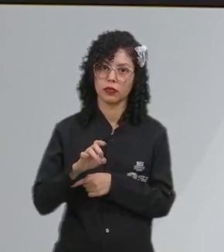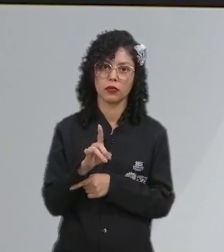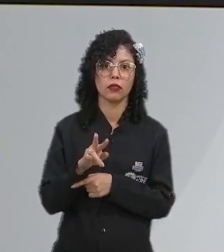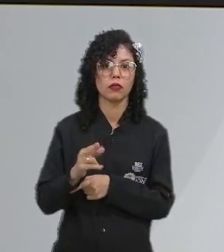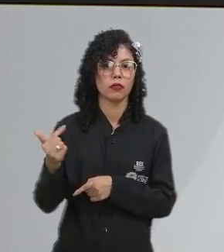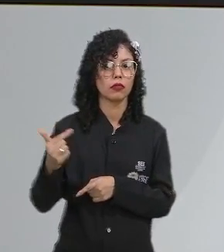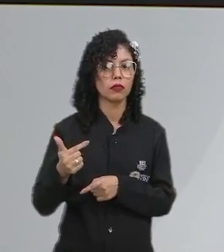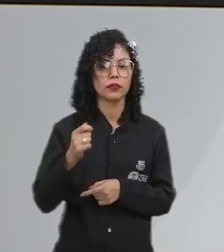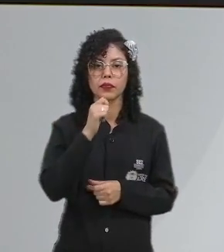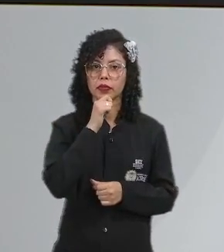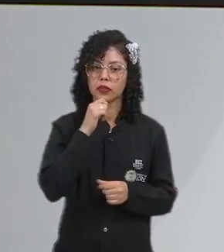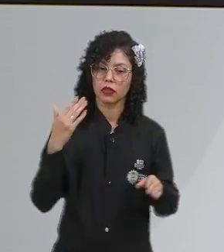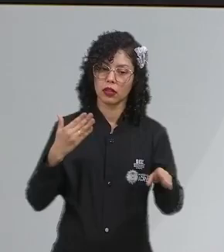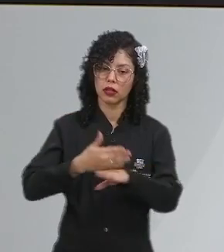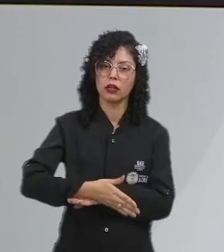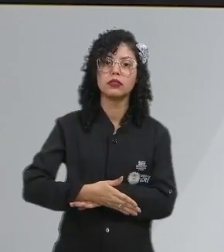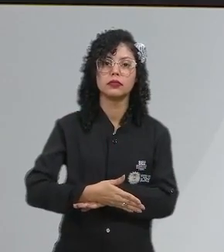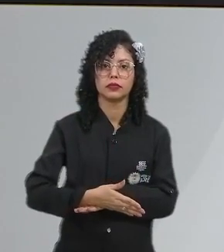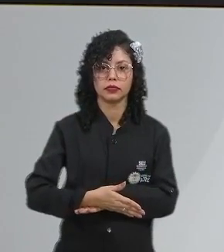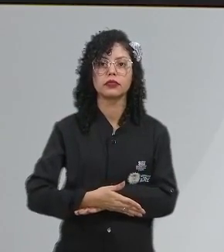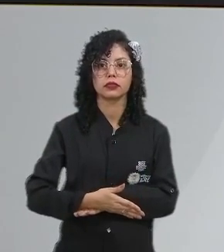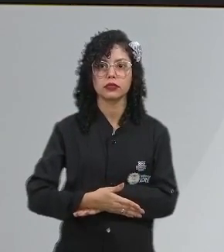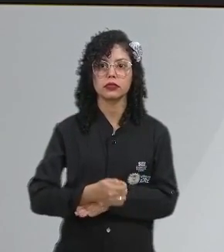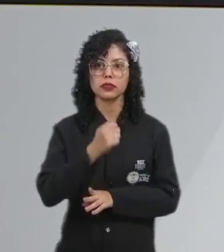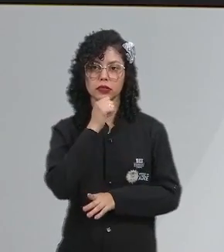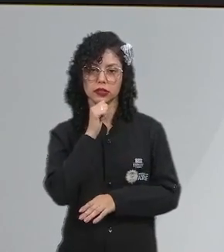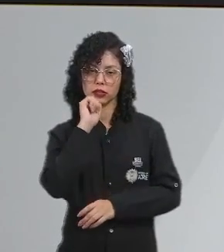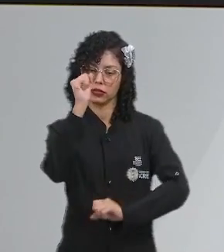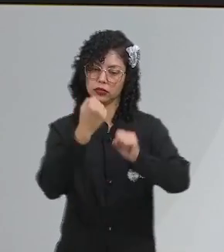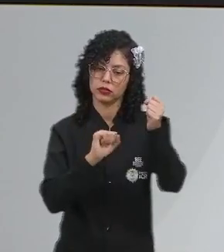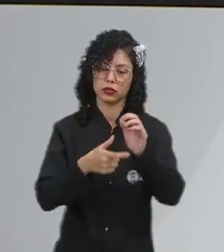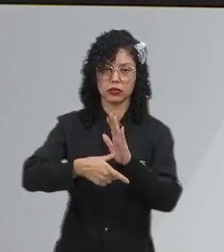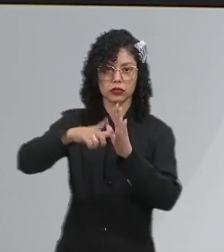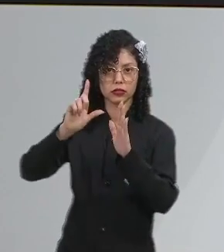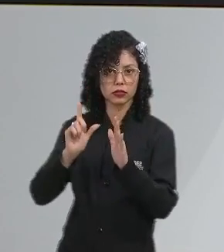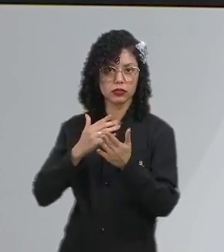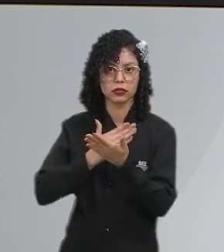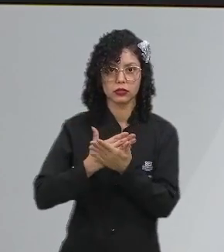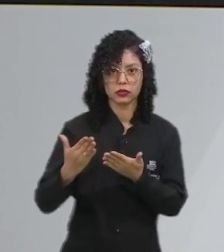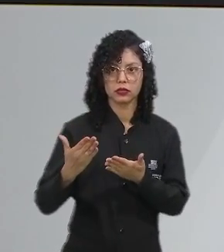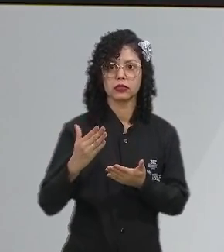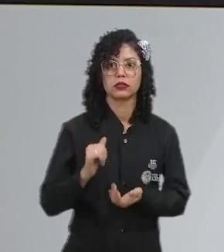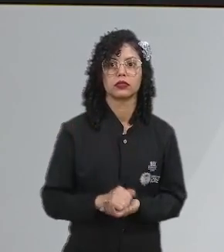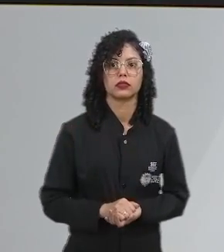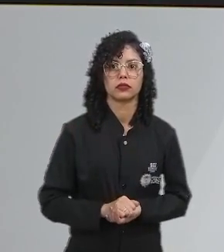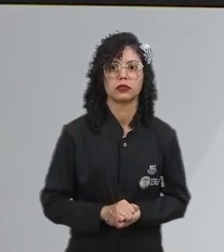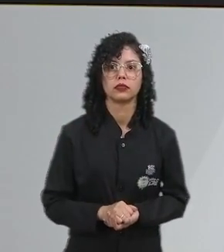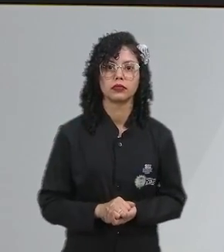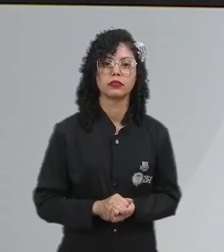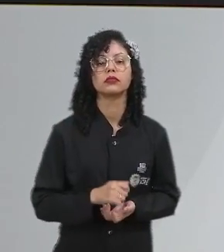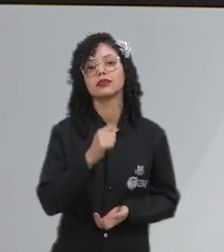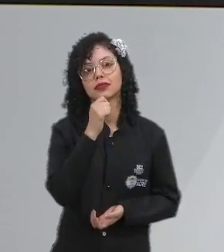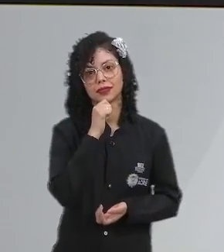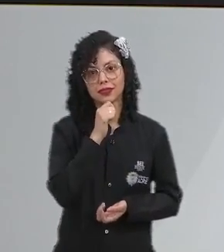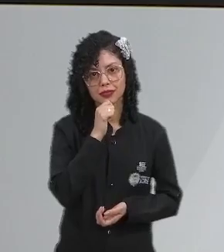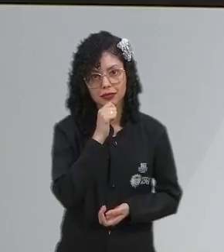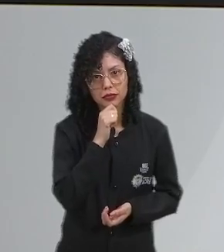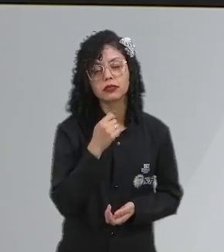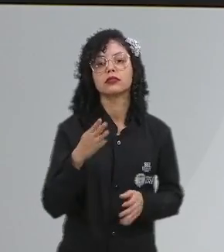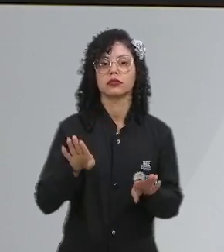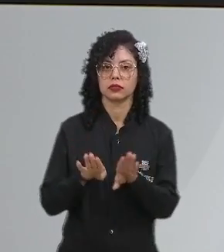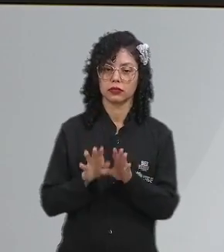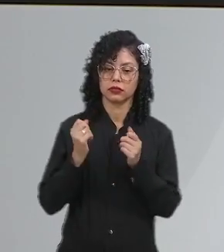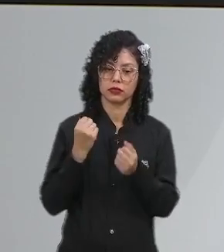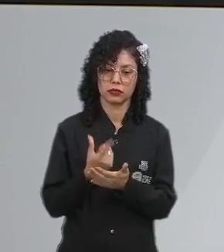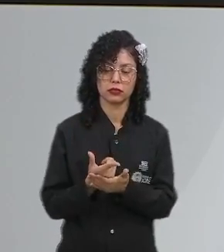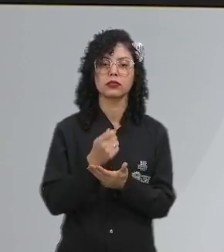aquele que já tentou introduzir as estradas de ferro e a indústria bem antes da República começar. Então, o dinheiro do café financia também a